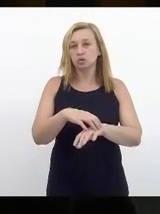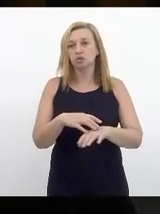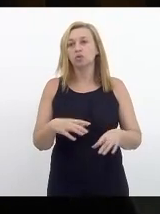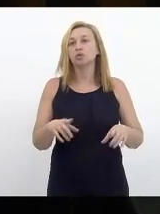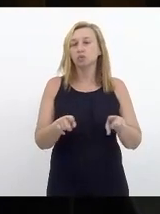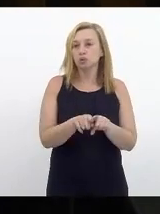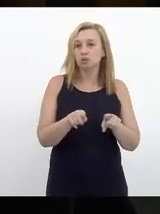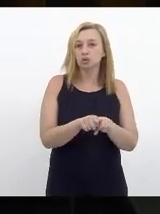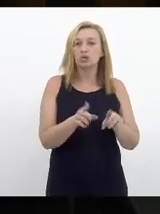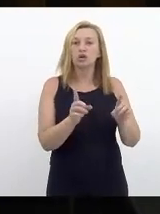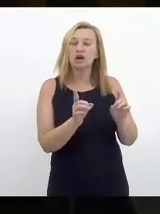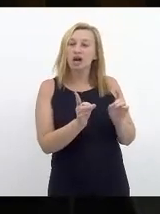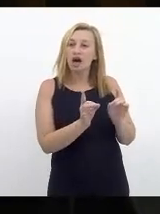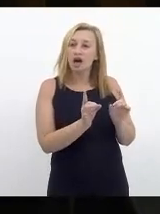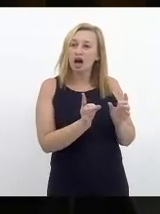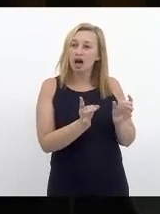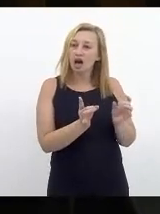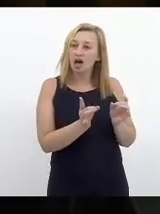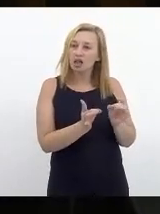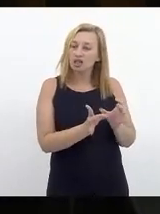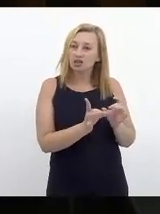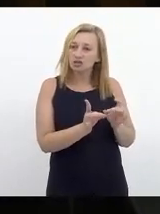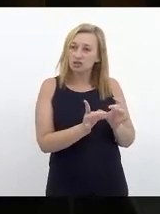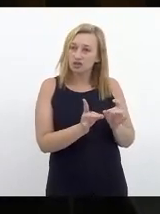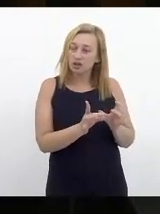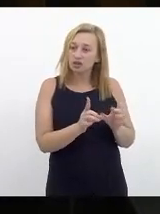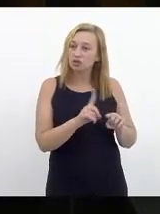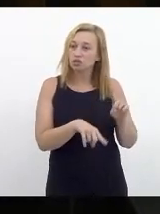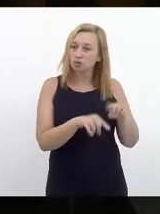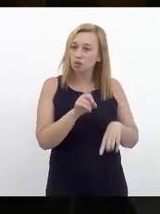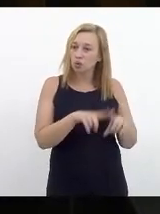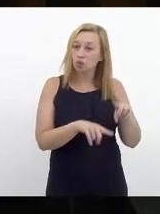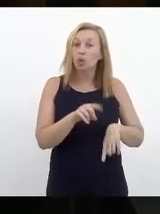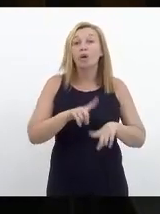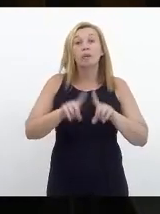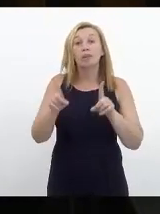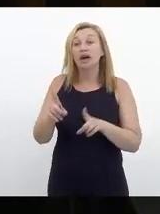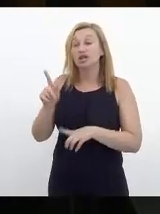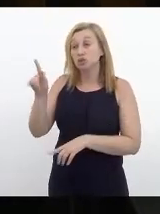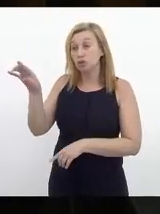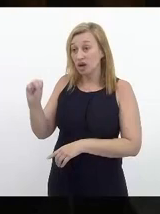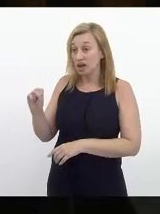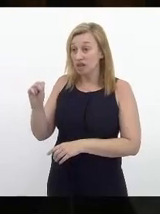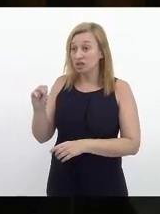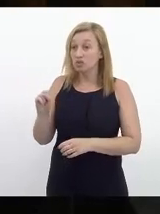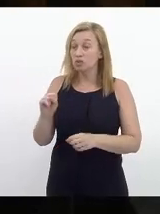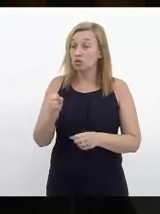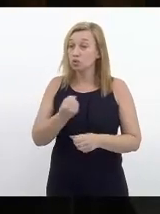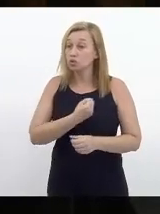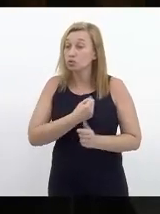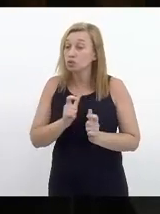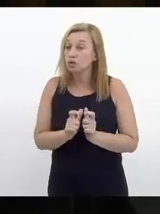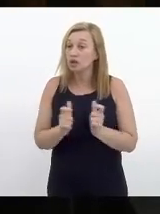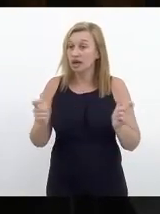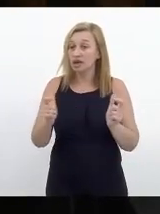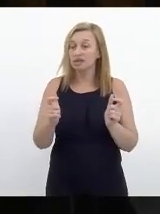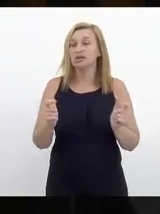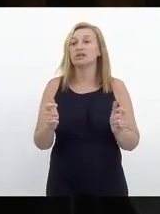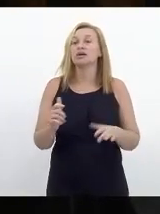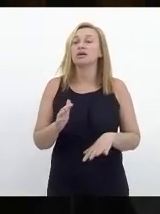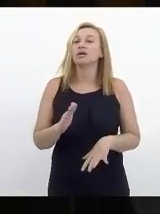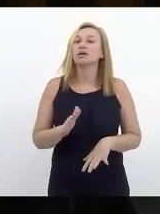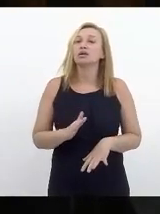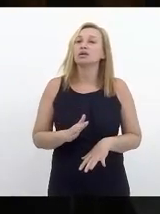as mercadorias. Mas o gás, quando aumenta, e aumenta toda hora,